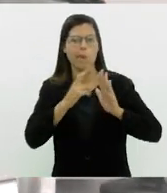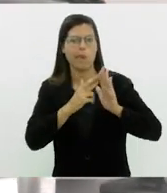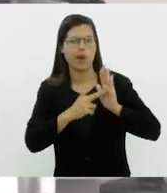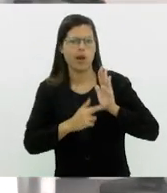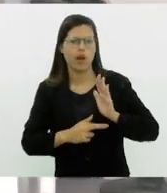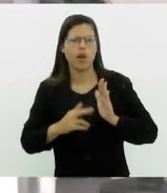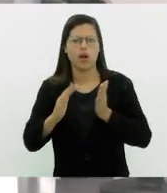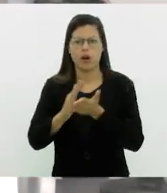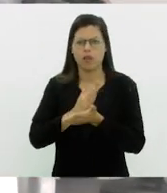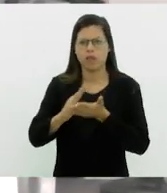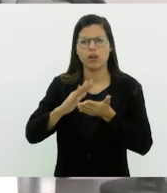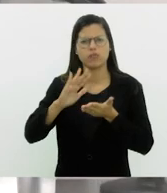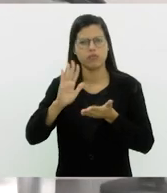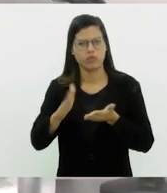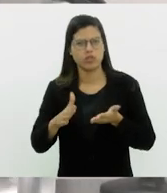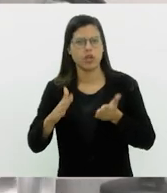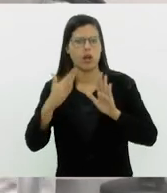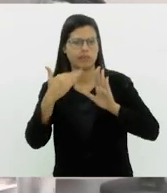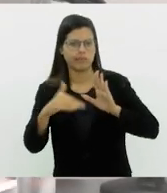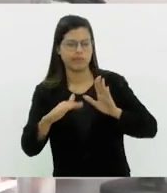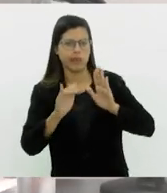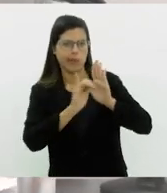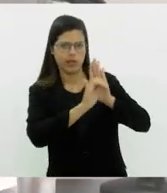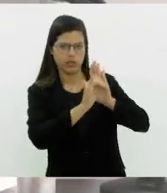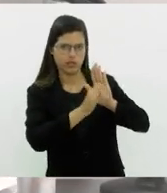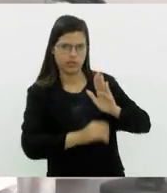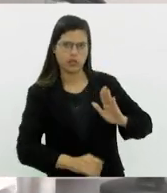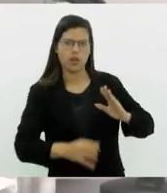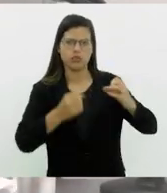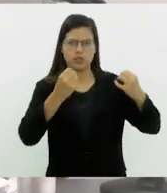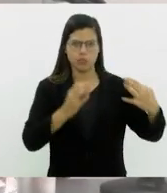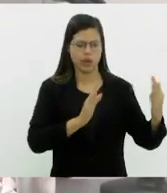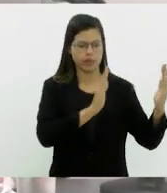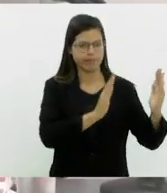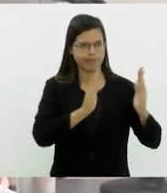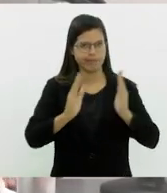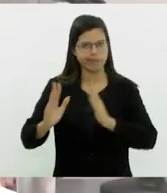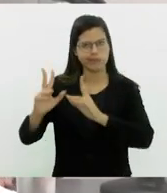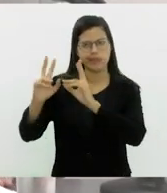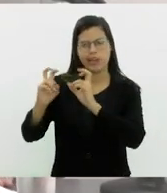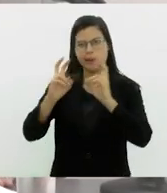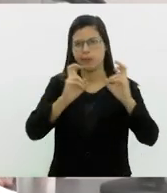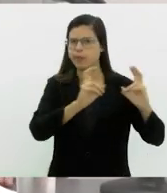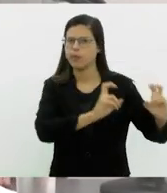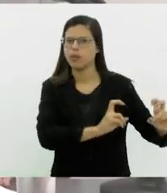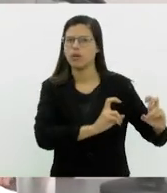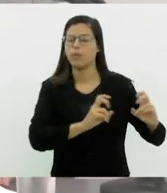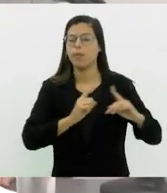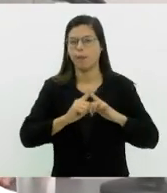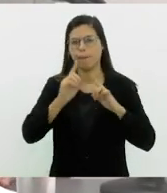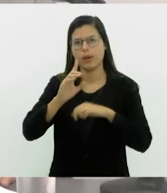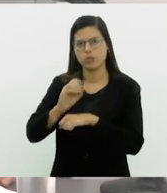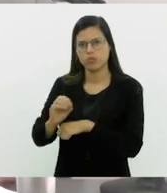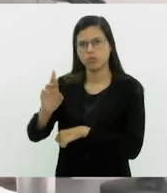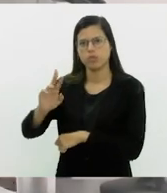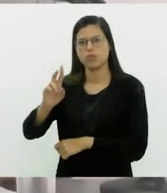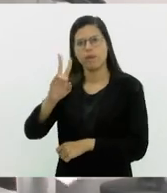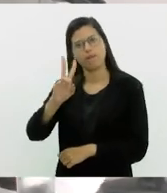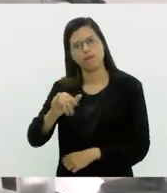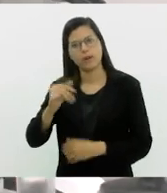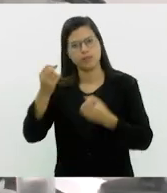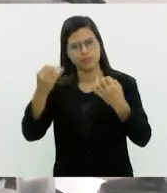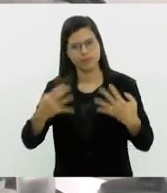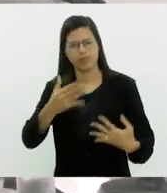edital, está especificado os blocos, os tempos, mas o doutor Sérgio Suyama vai especificar melhor isso